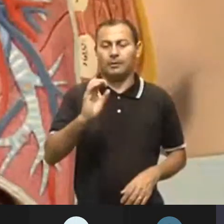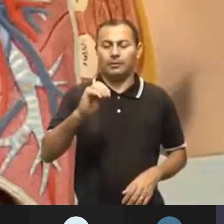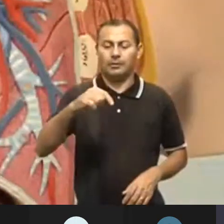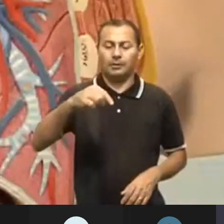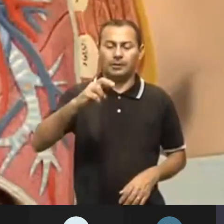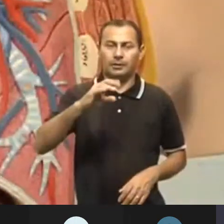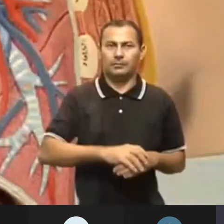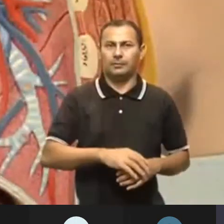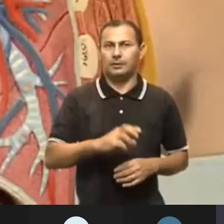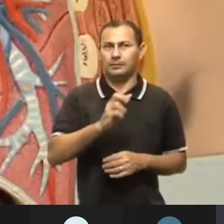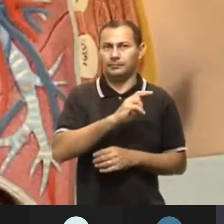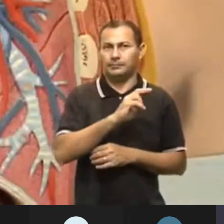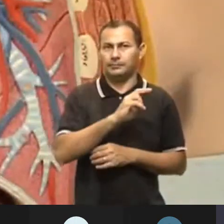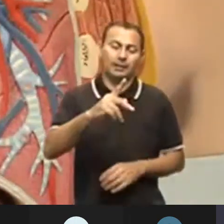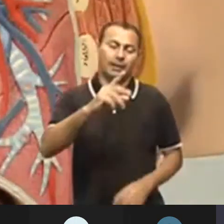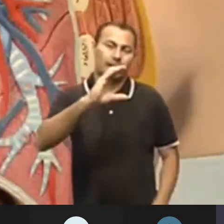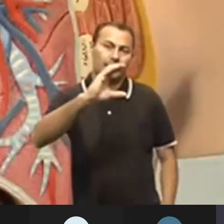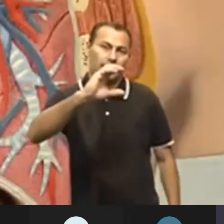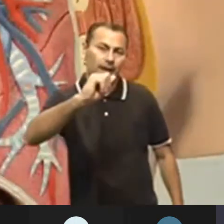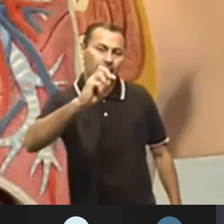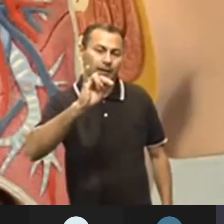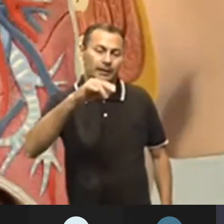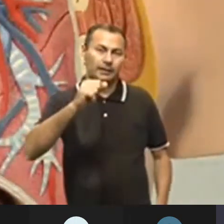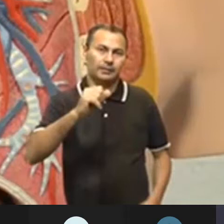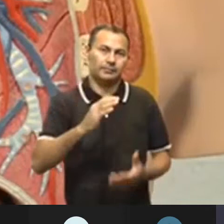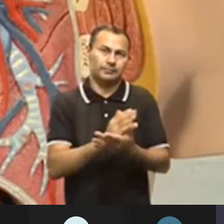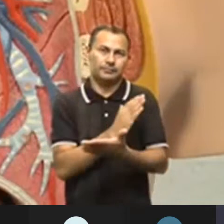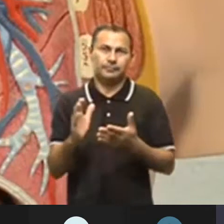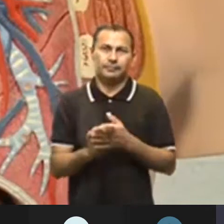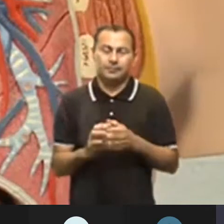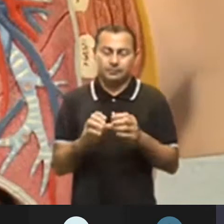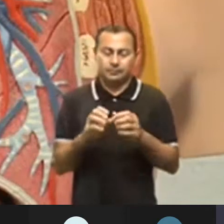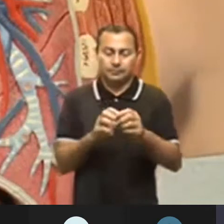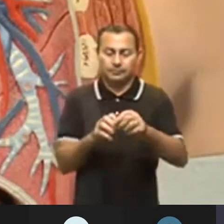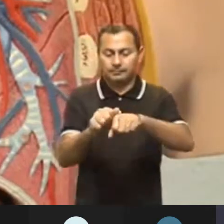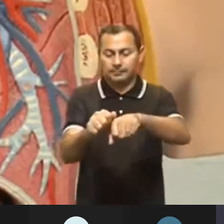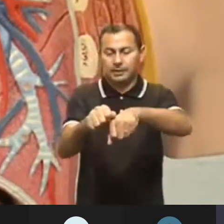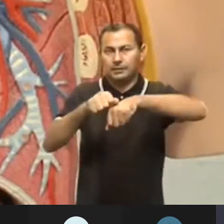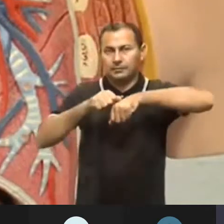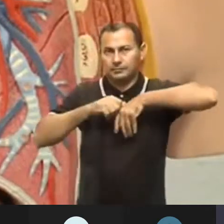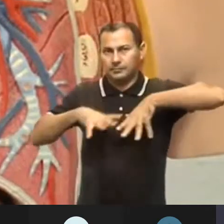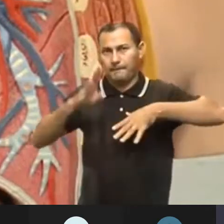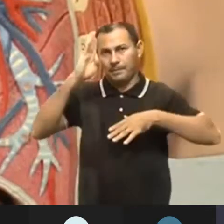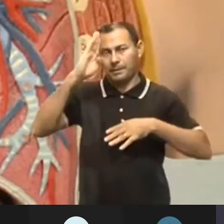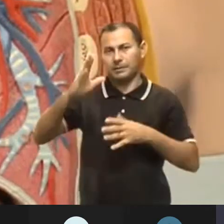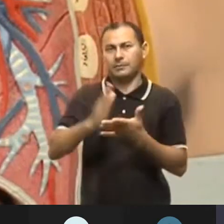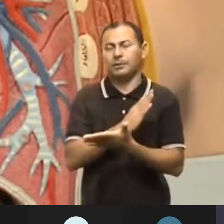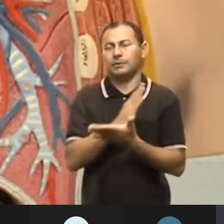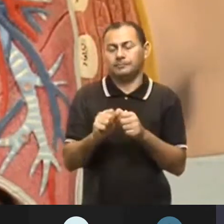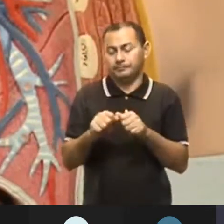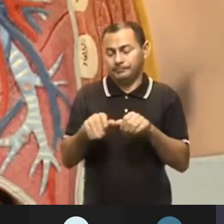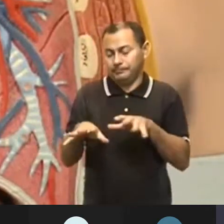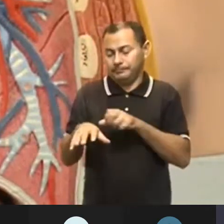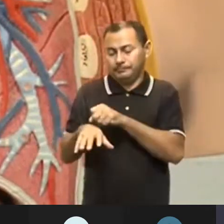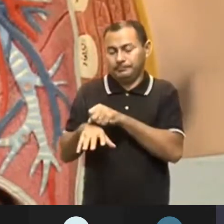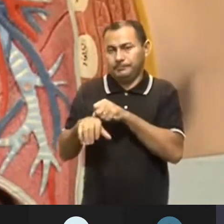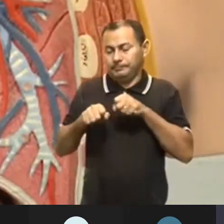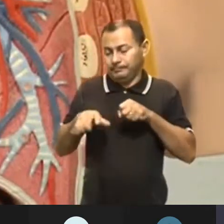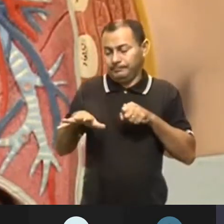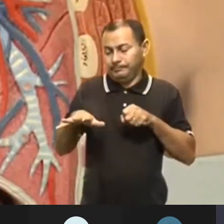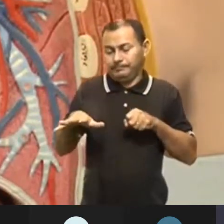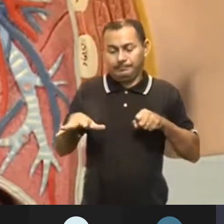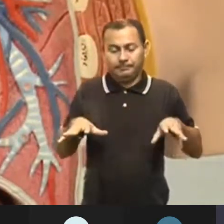subdivisão, a carina, essa região da subdivisão, né? E se divide aí em brônquios principais, depois em brônquios